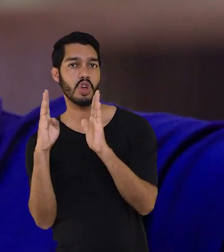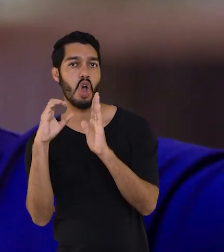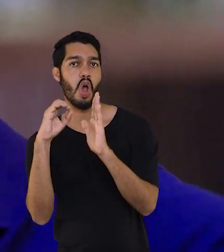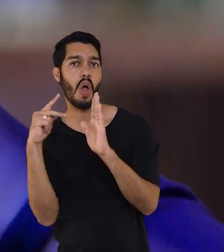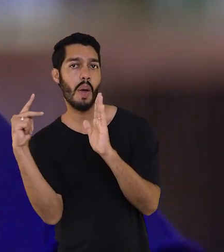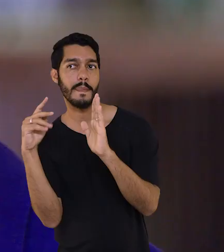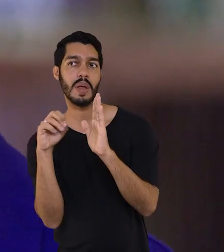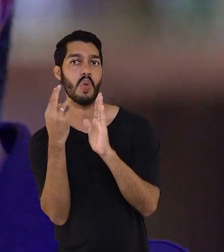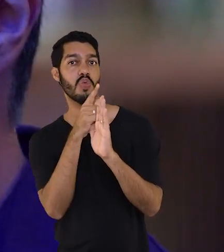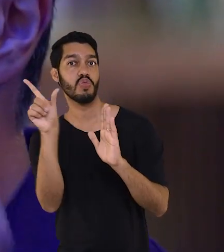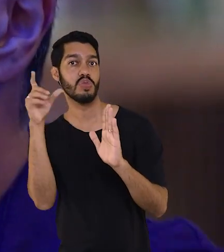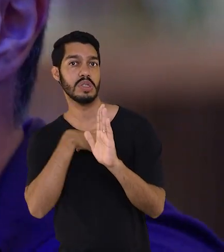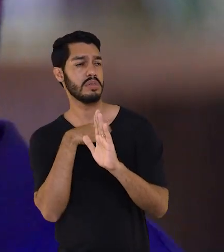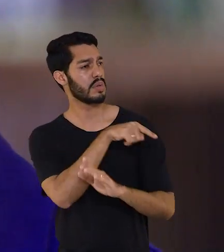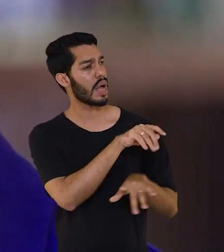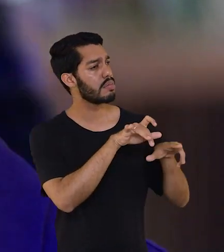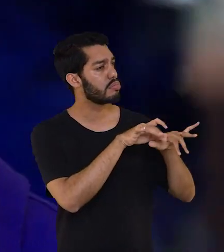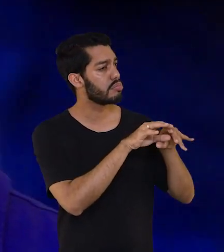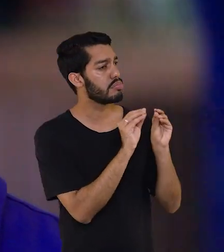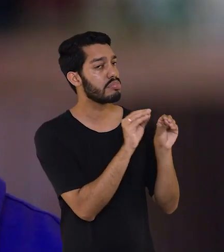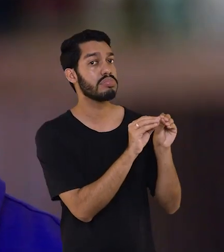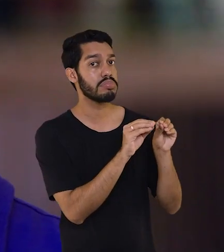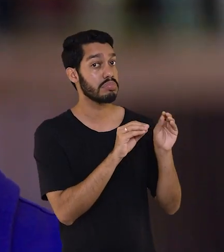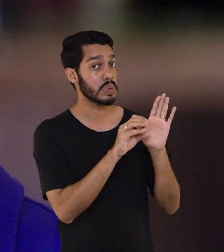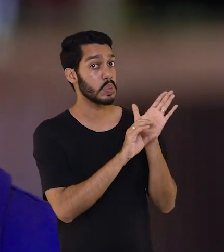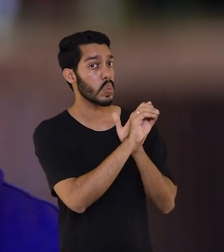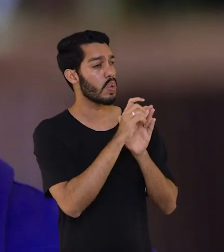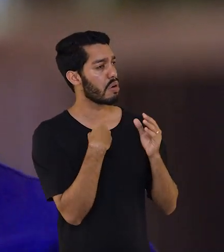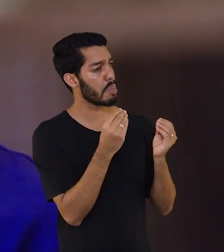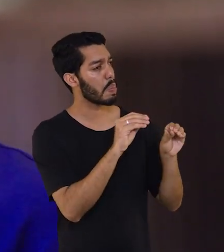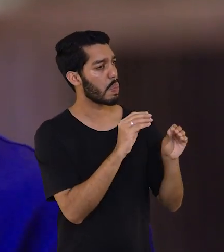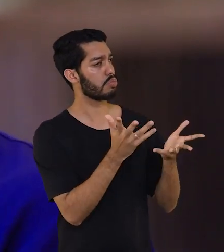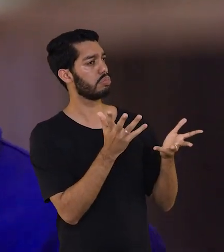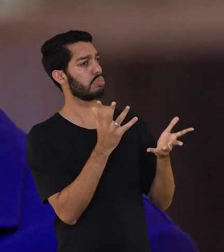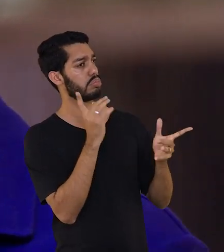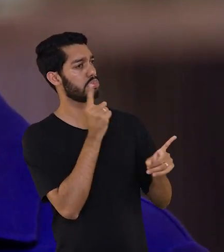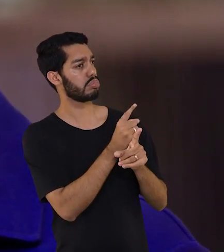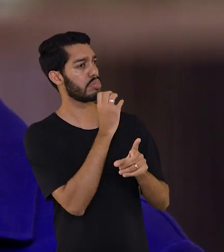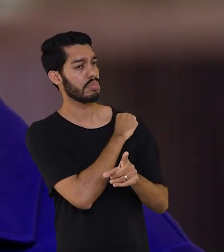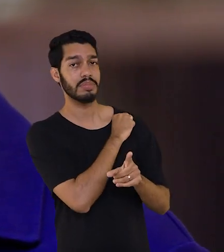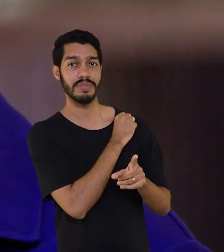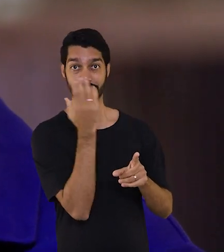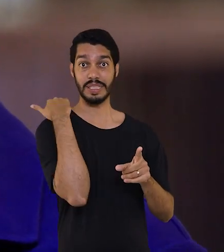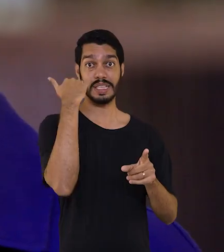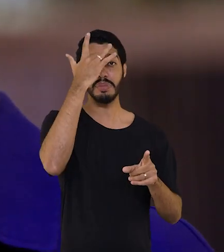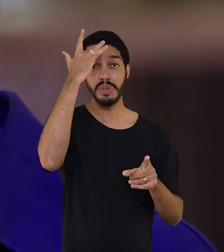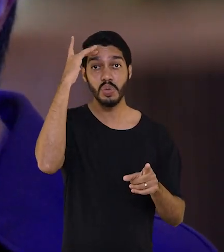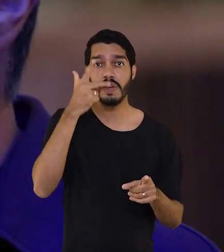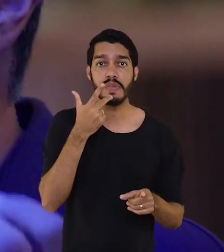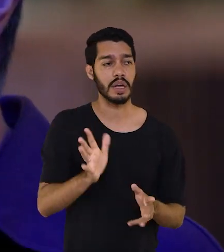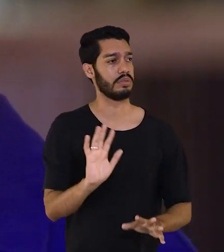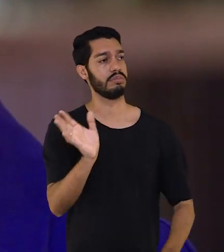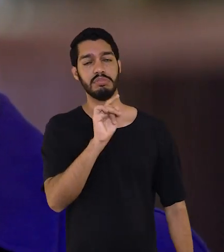exemplo, a biblioteca da COP ou alguma outra coisa. E eu fui instigado a usar esse site. E muita